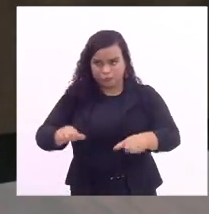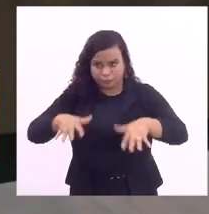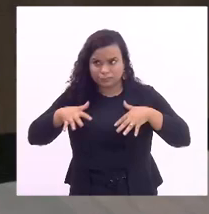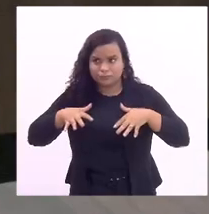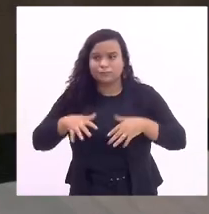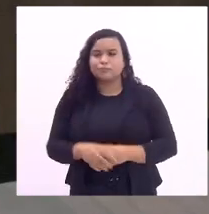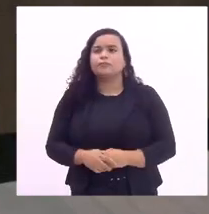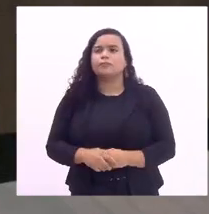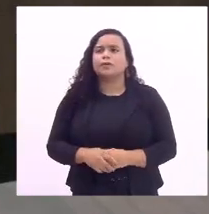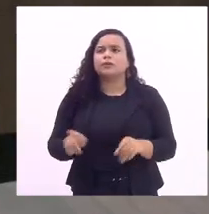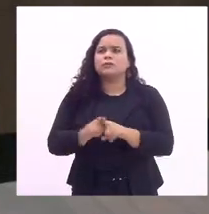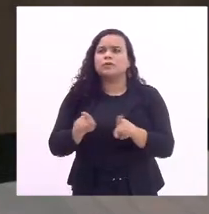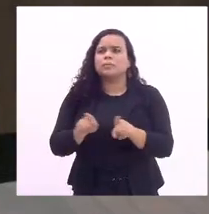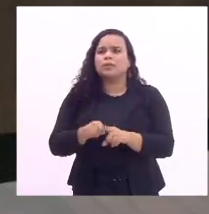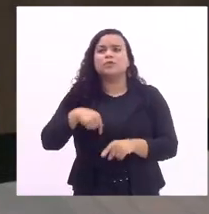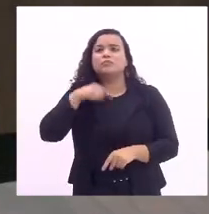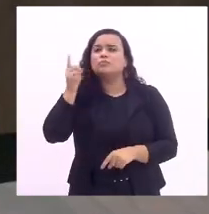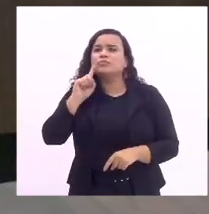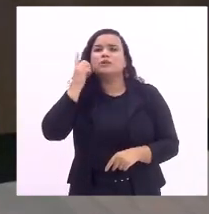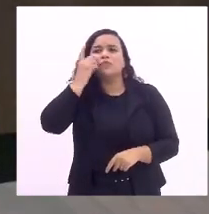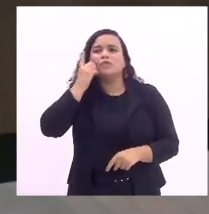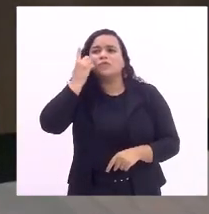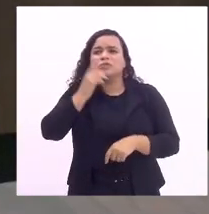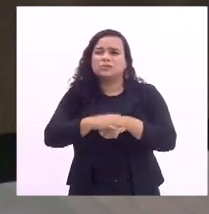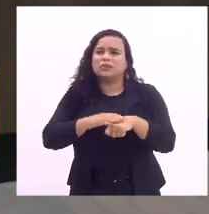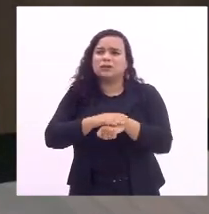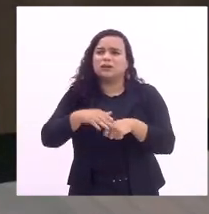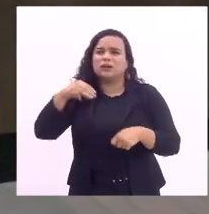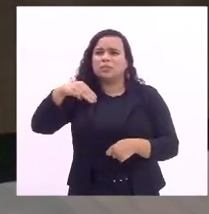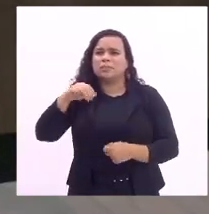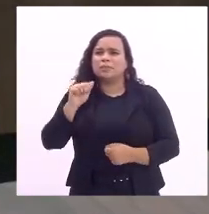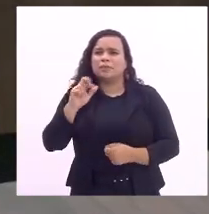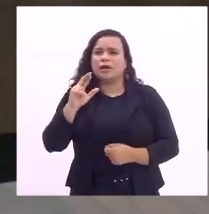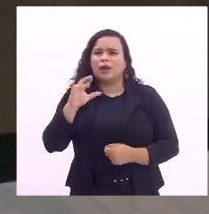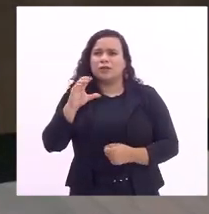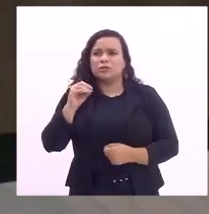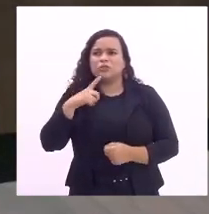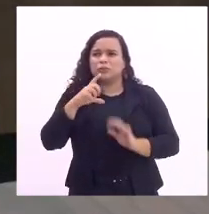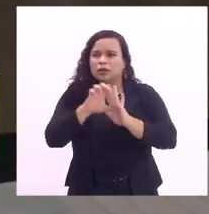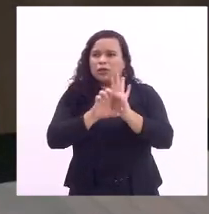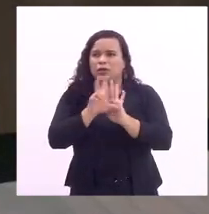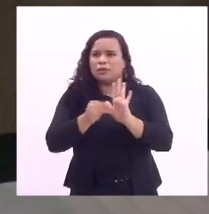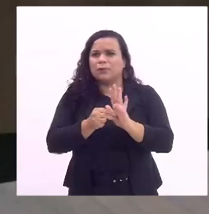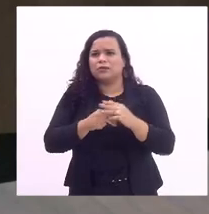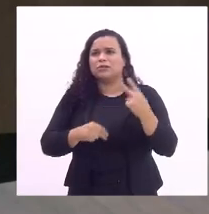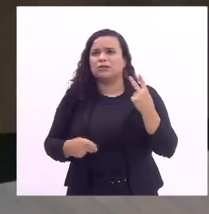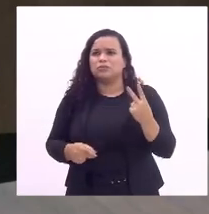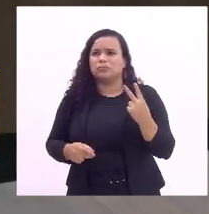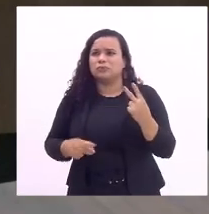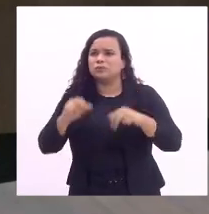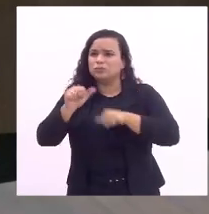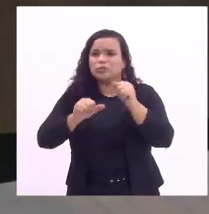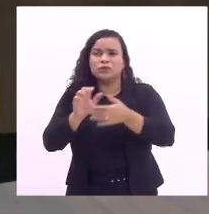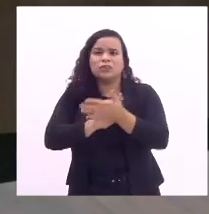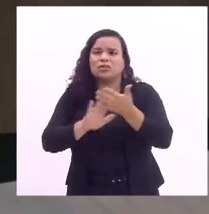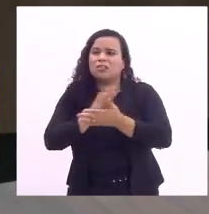tive tempo de conversar com o deputado Márcio, mas tem 2 emendas que não modifica